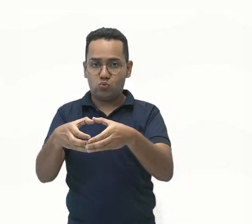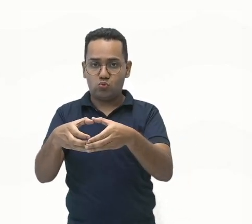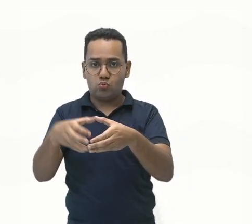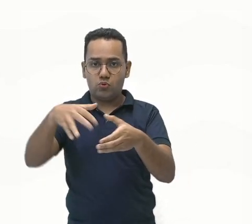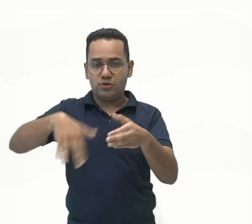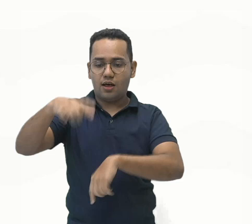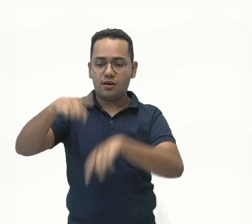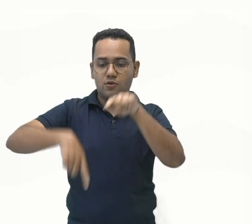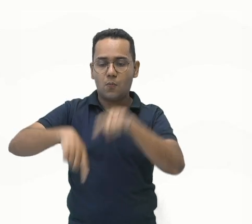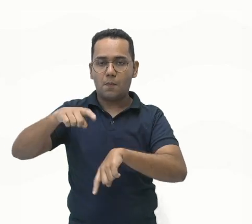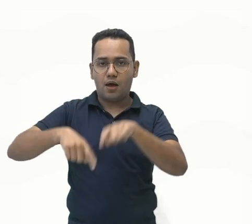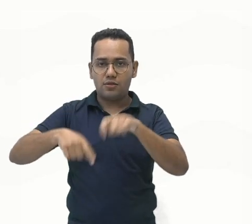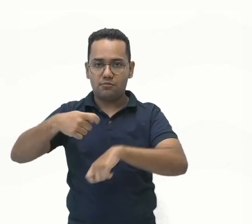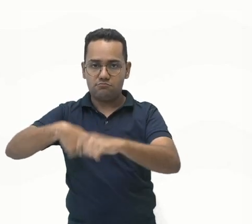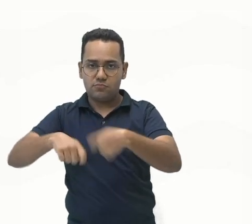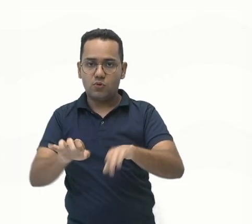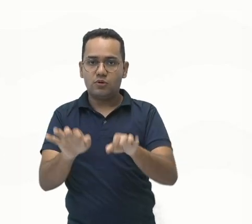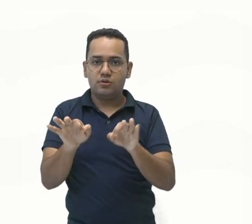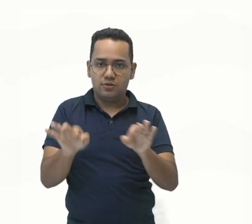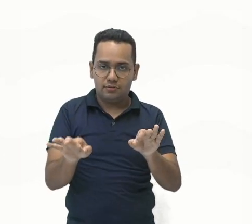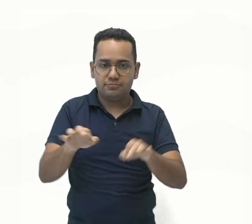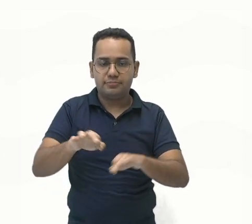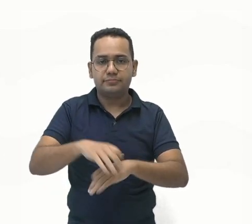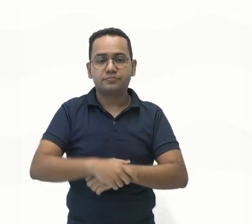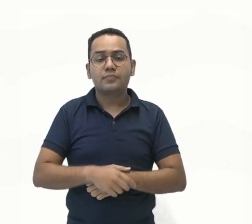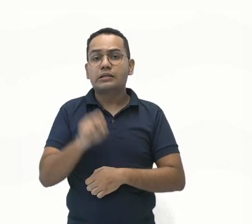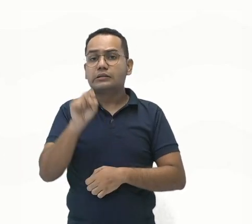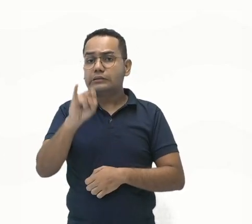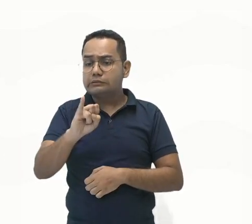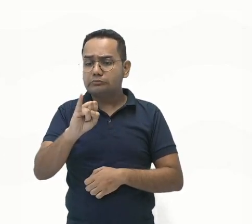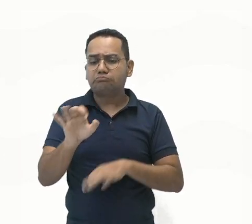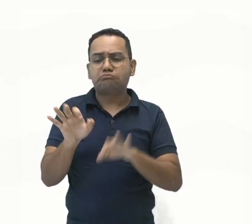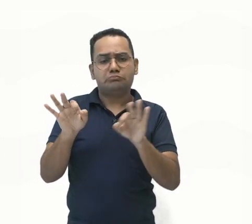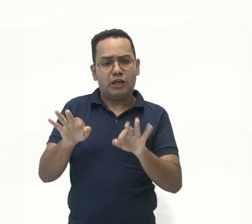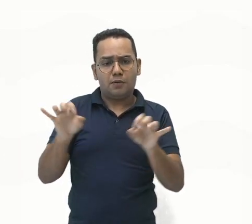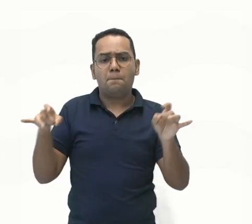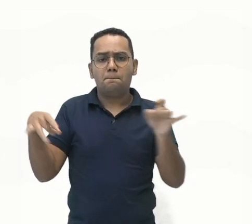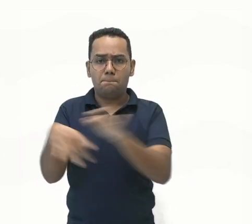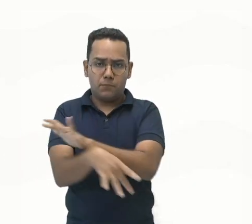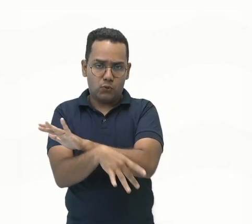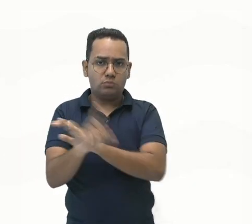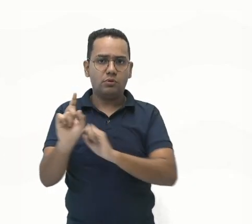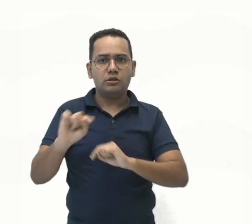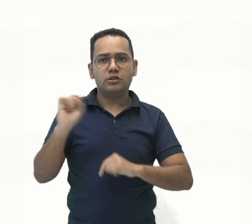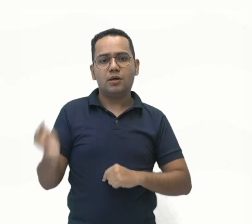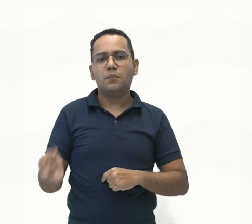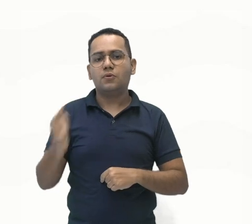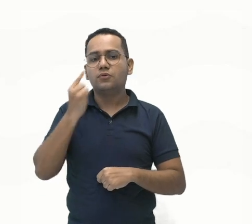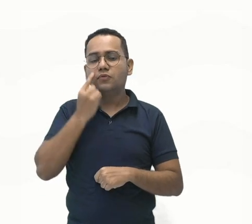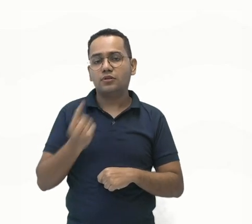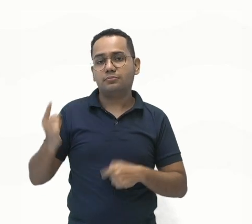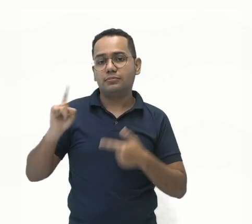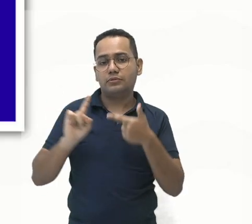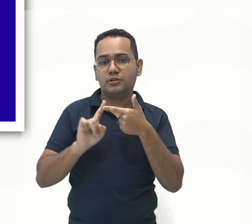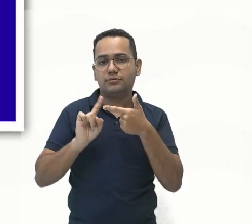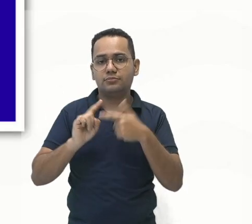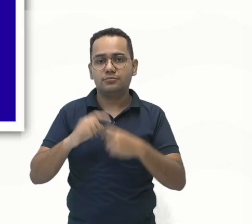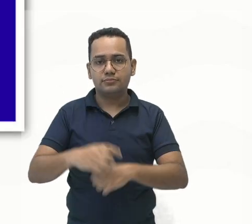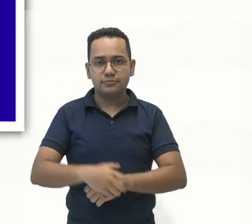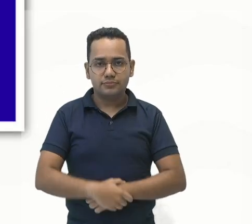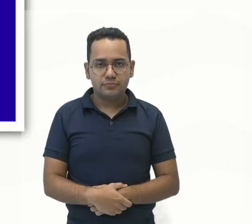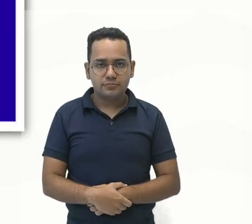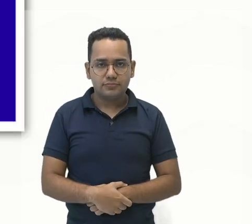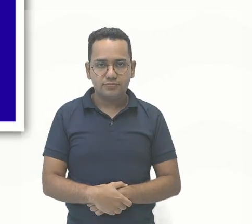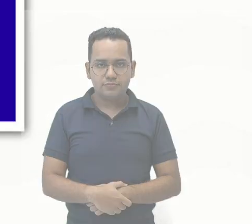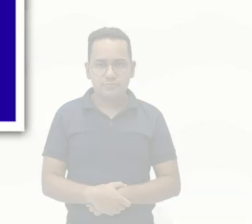dos países que formam esse bloco econômico dentro da zona de preferência tarifária, certo? Bem, se tudo der certo, os países podem